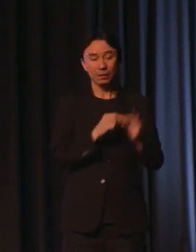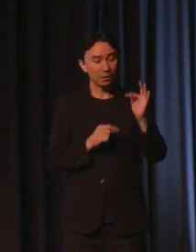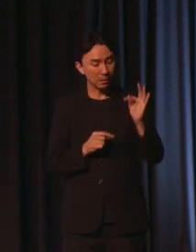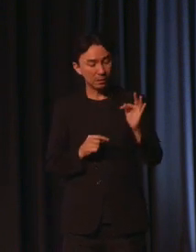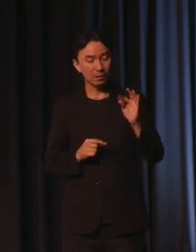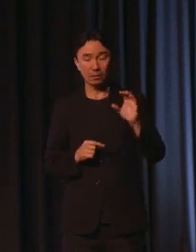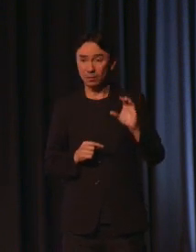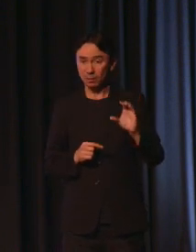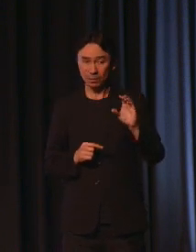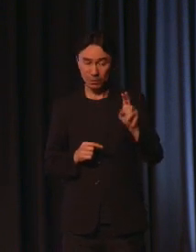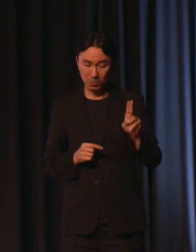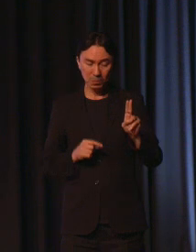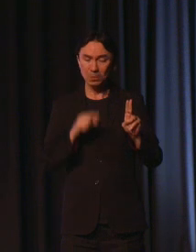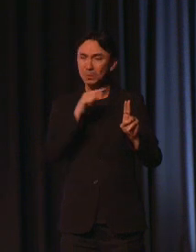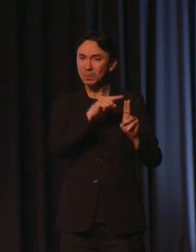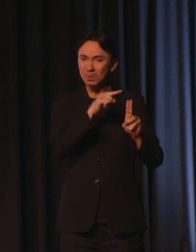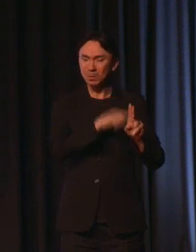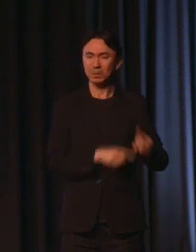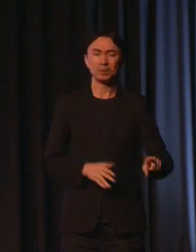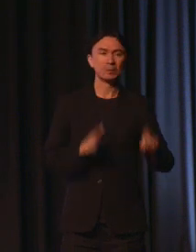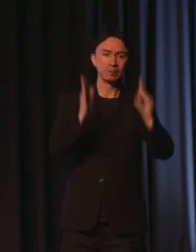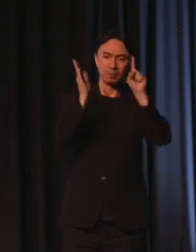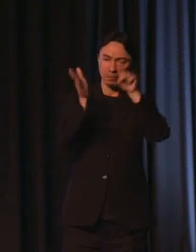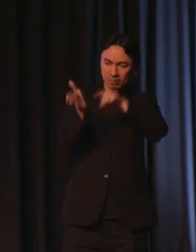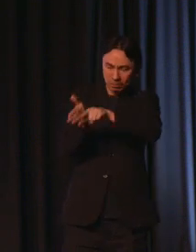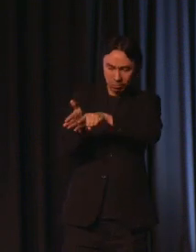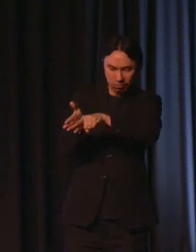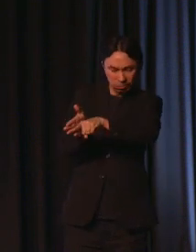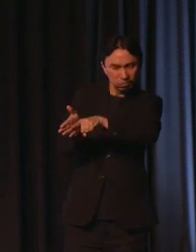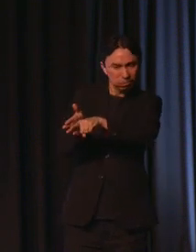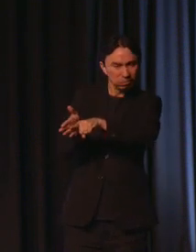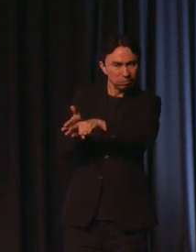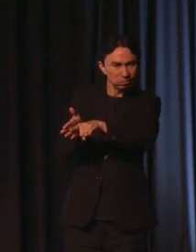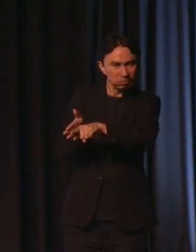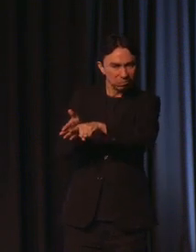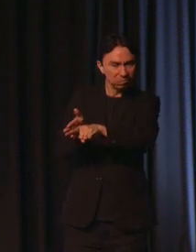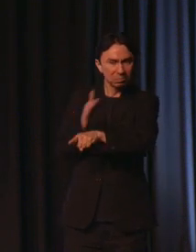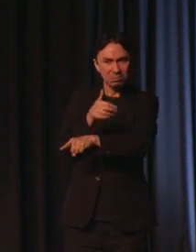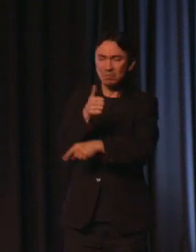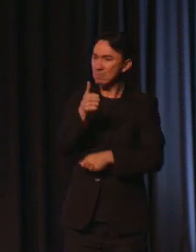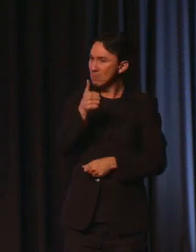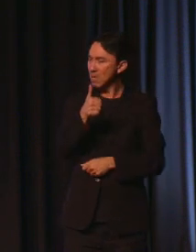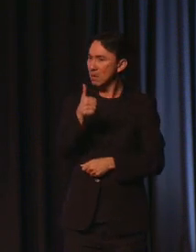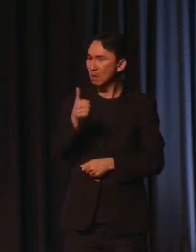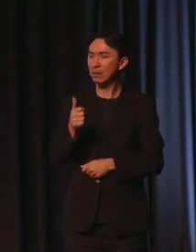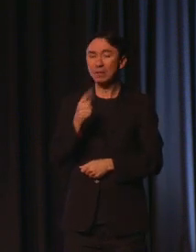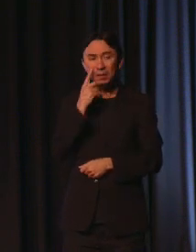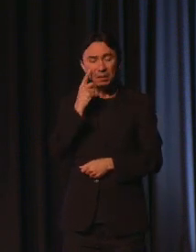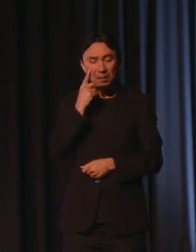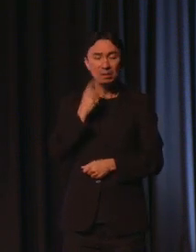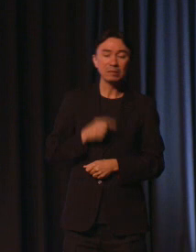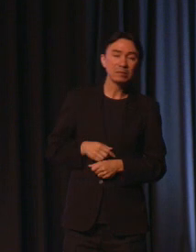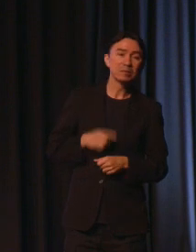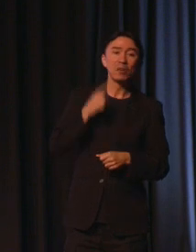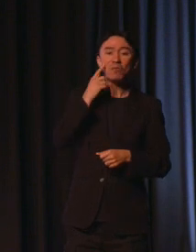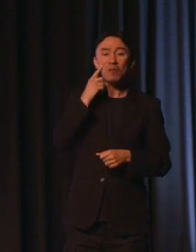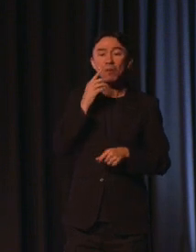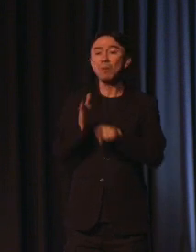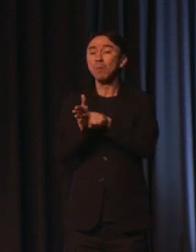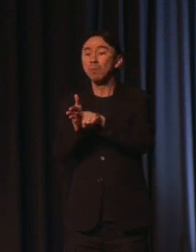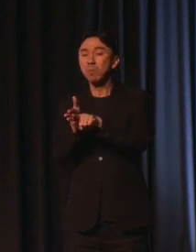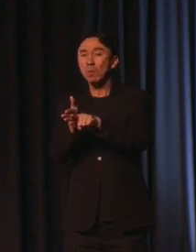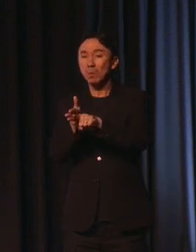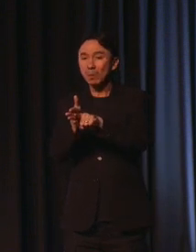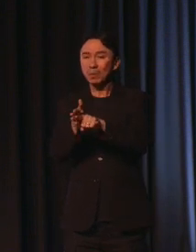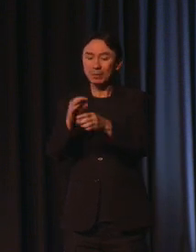muito bem auditado nessa visão que eles foram verificar dentro do Ministério, as